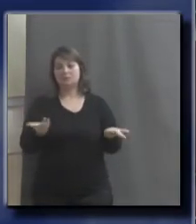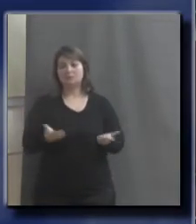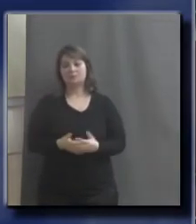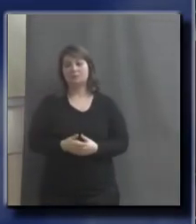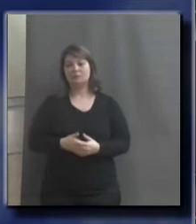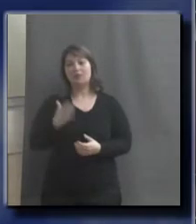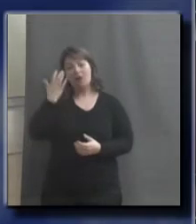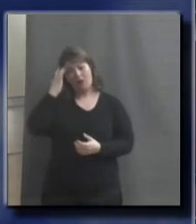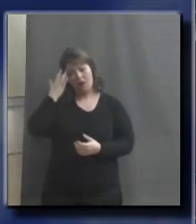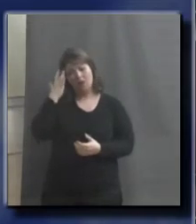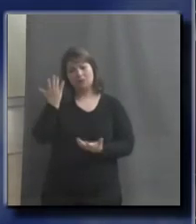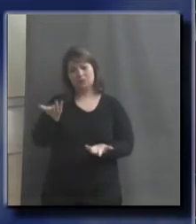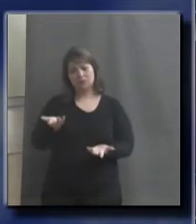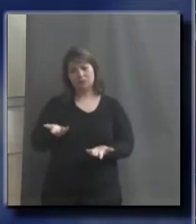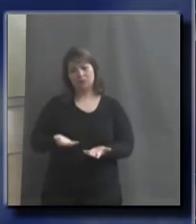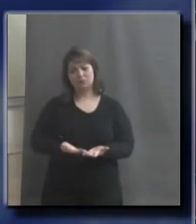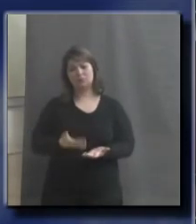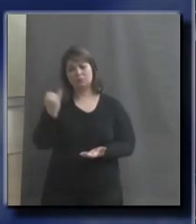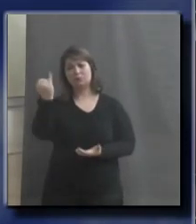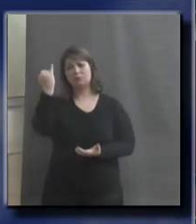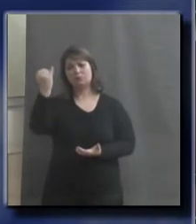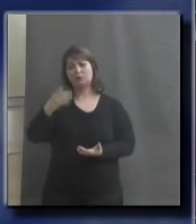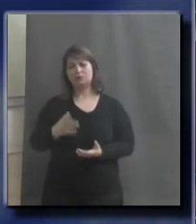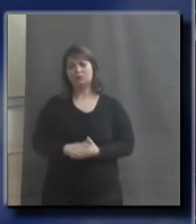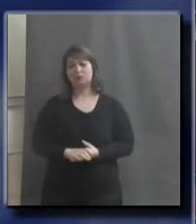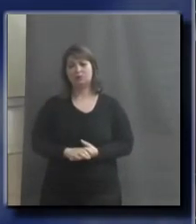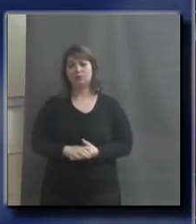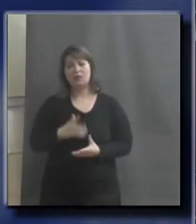Eu acho que isso é uma questão importante. E para